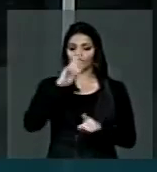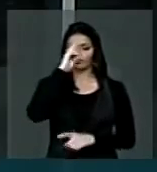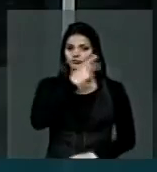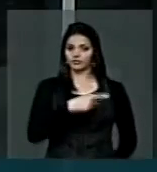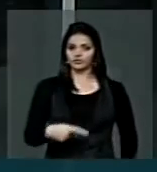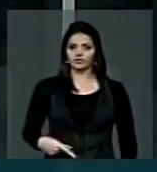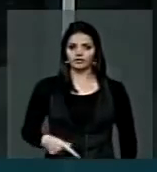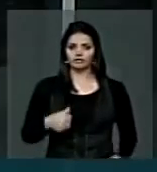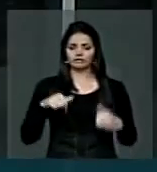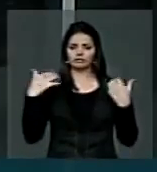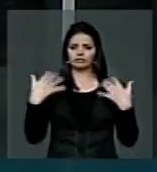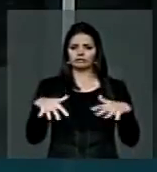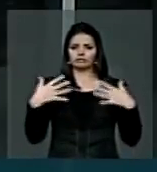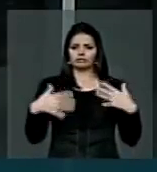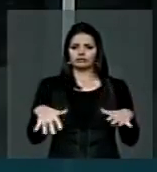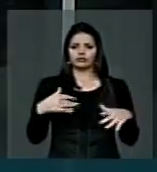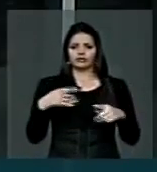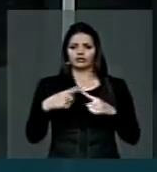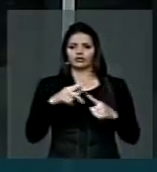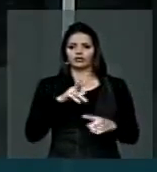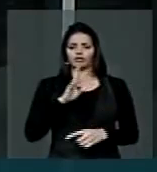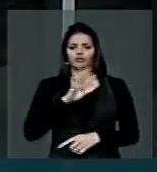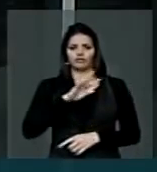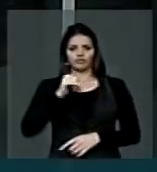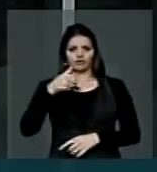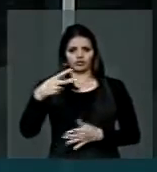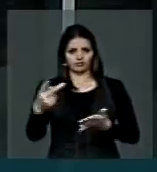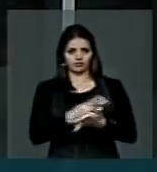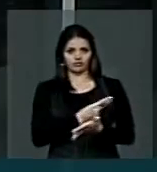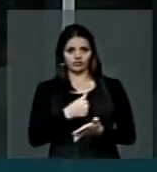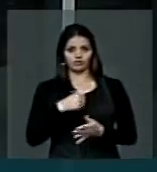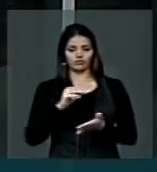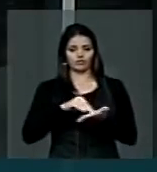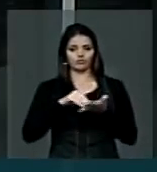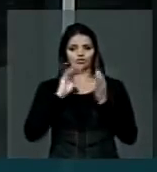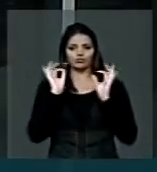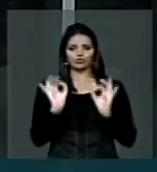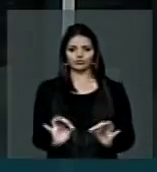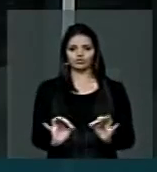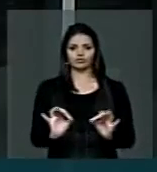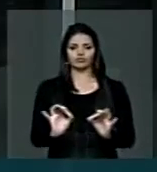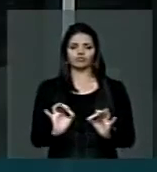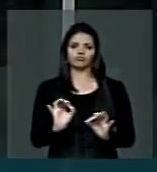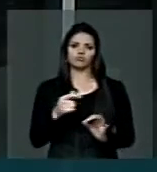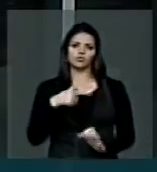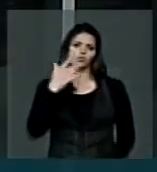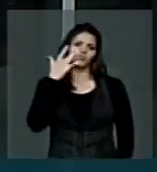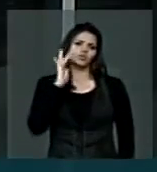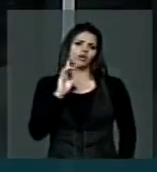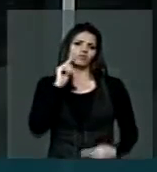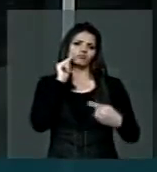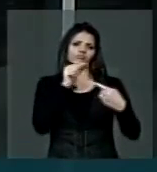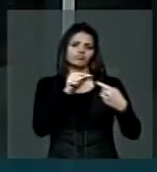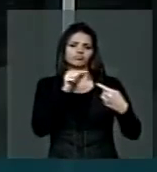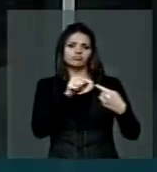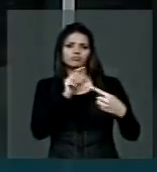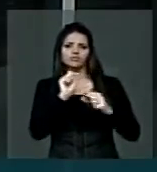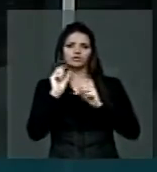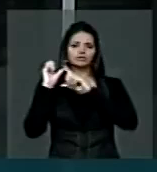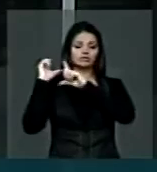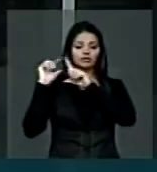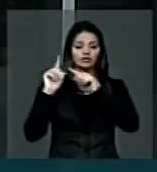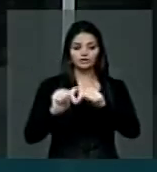deputados, ficar impassível diante da tamanha injustiça. Isso não se coaduna com a